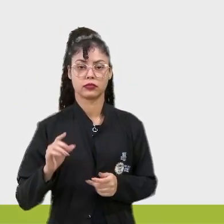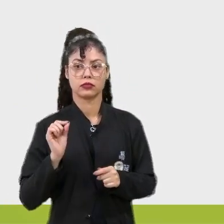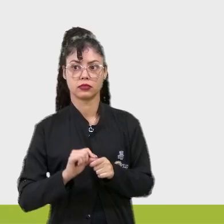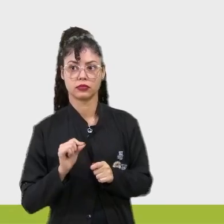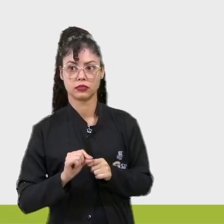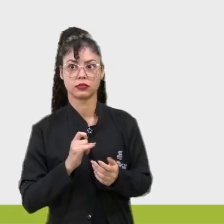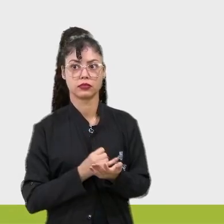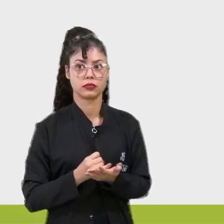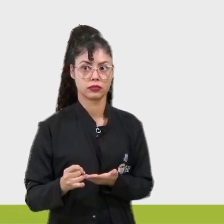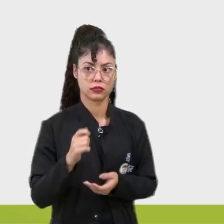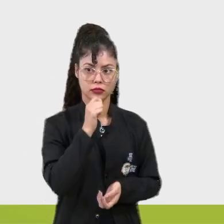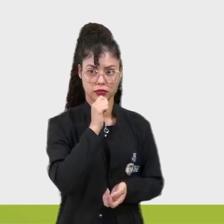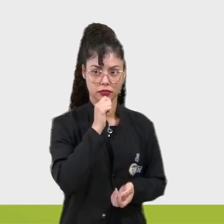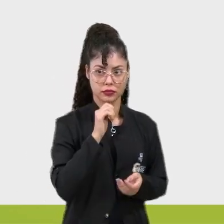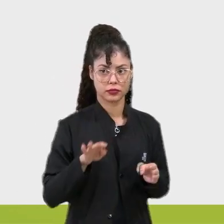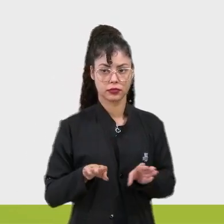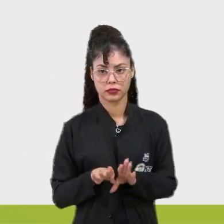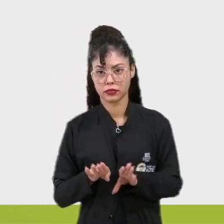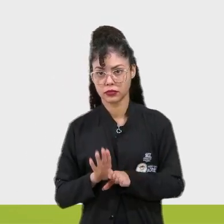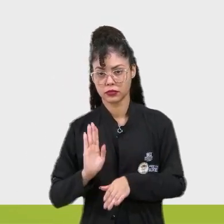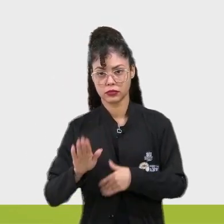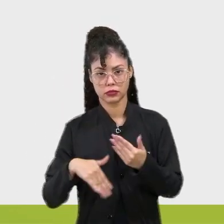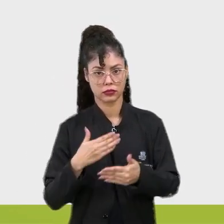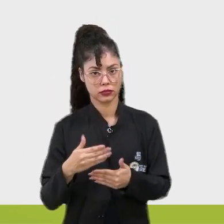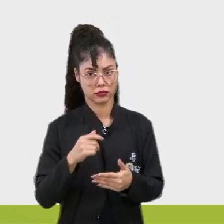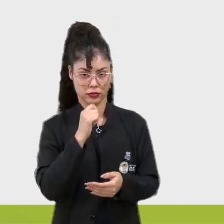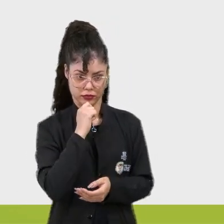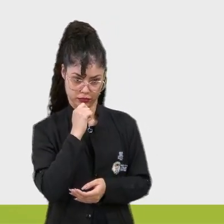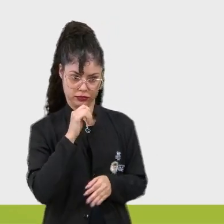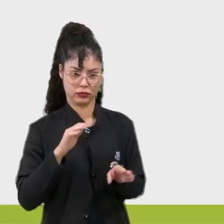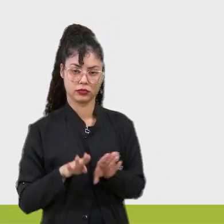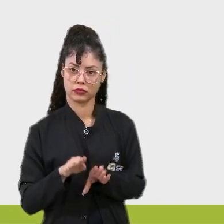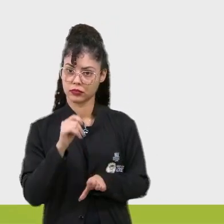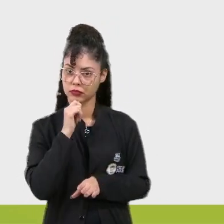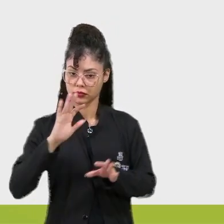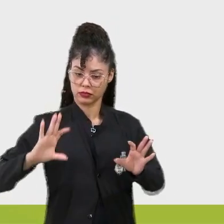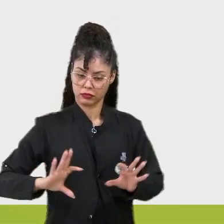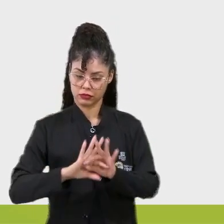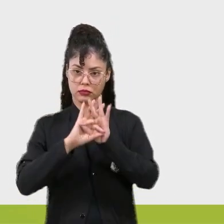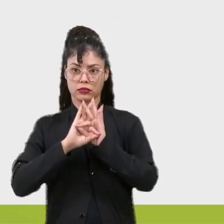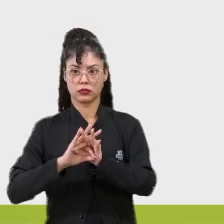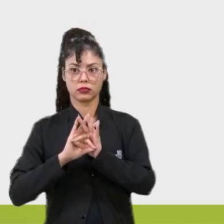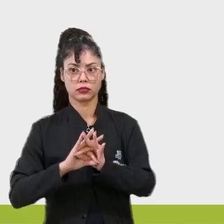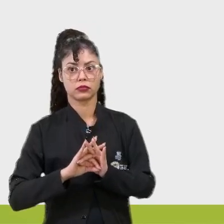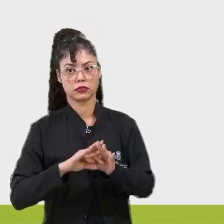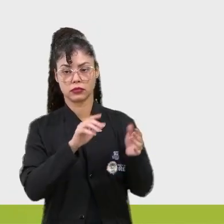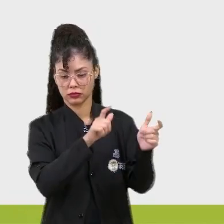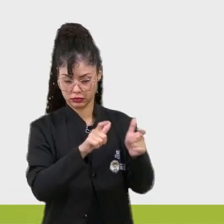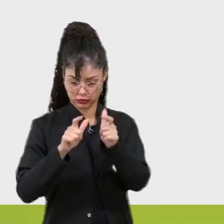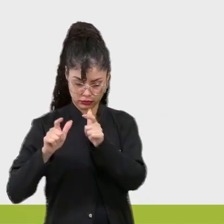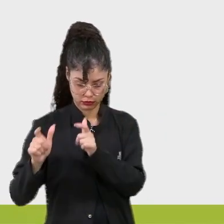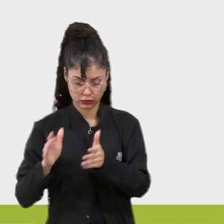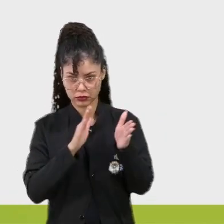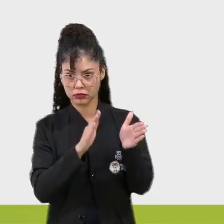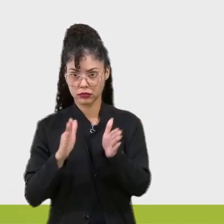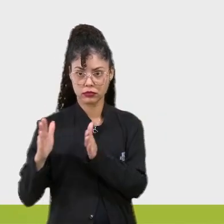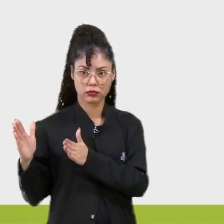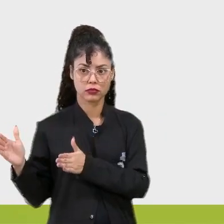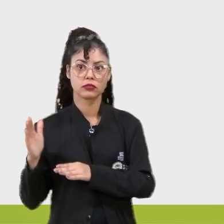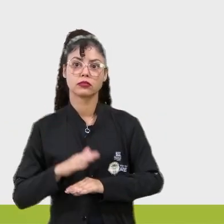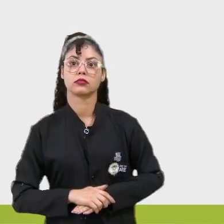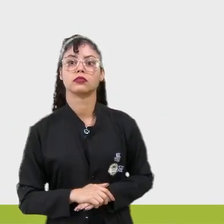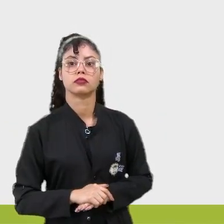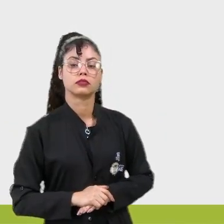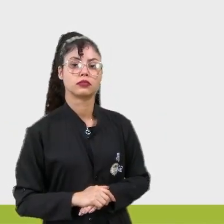uma introdução, depois fez um desenvolvimento que não faz nenhuma ligação entre as partes, entre os períodos, né?